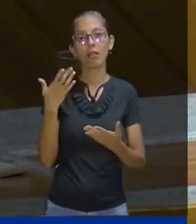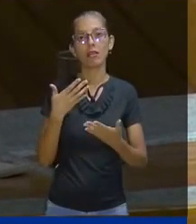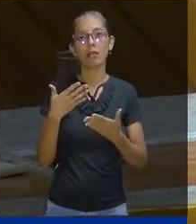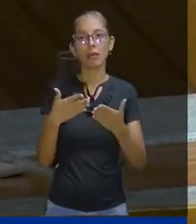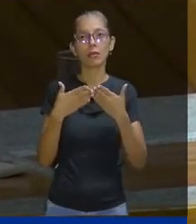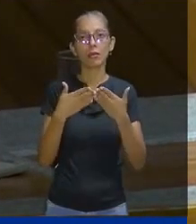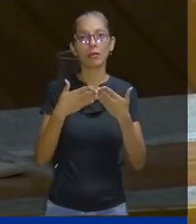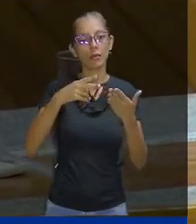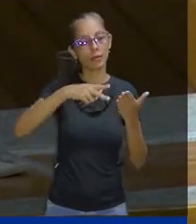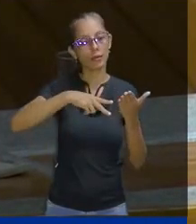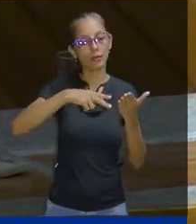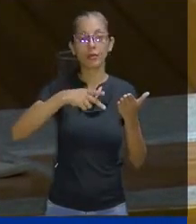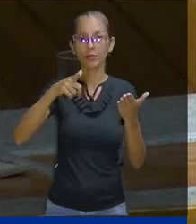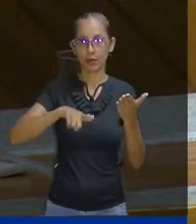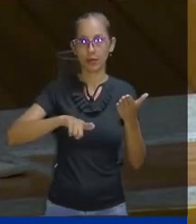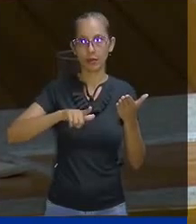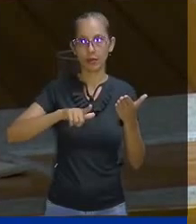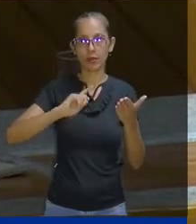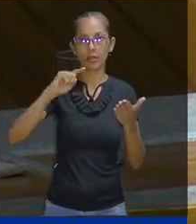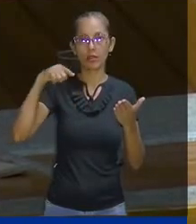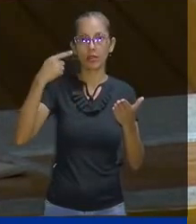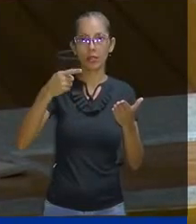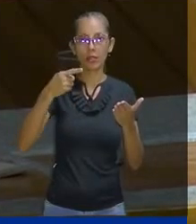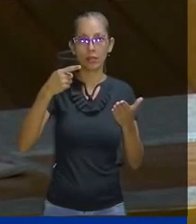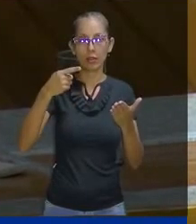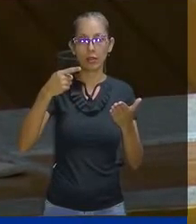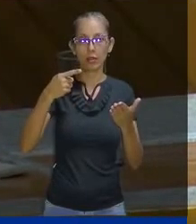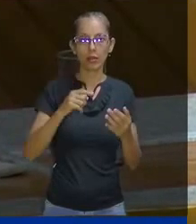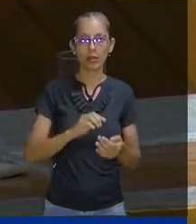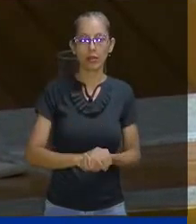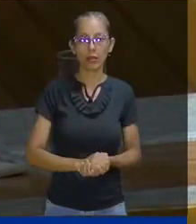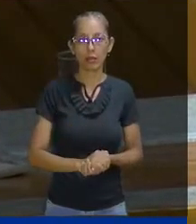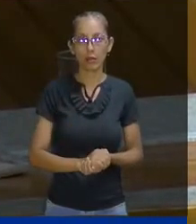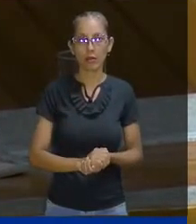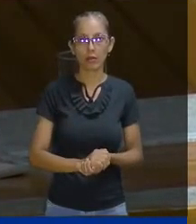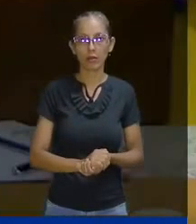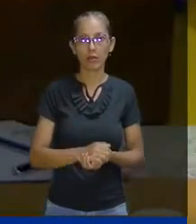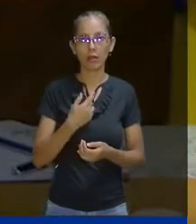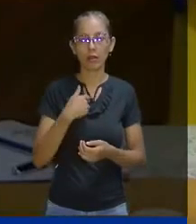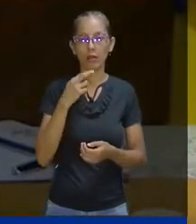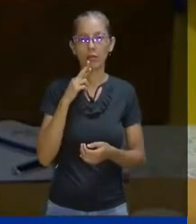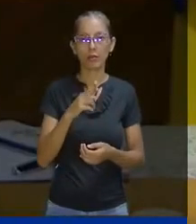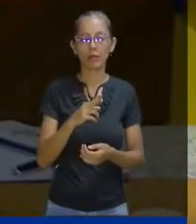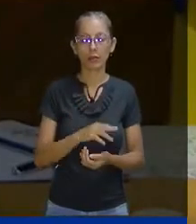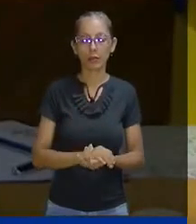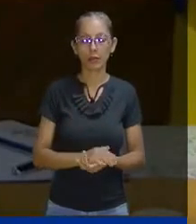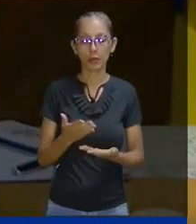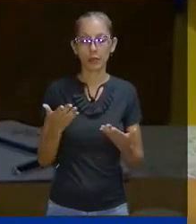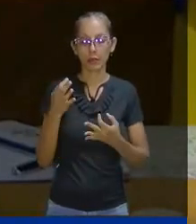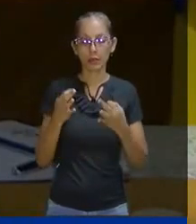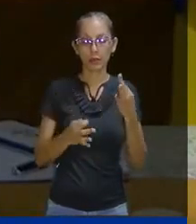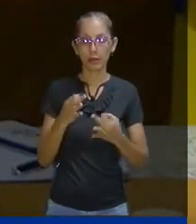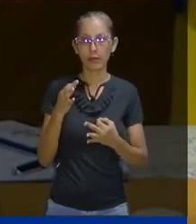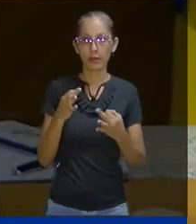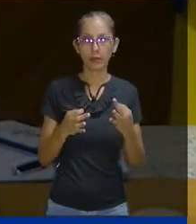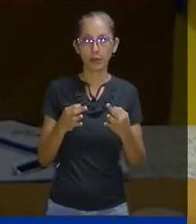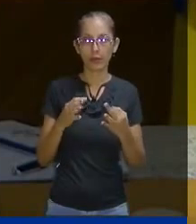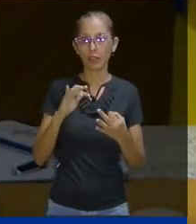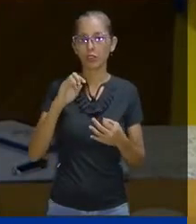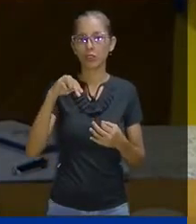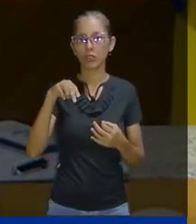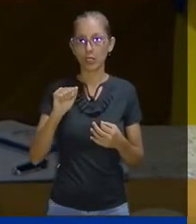né, e aí eu trago na próxima sessão. Perfeito. Juíza Tina Souza, Paula Santos, preferem